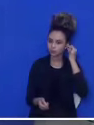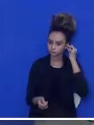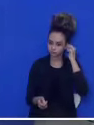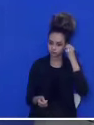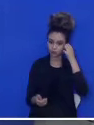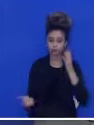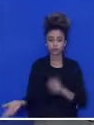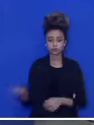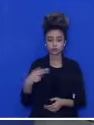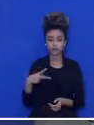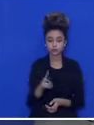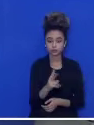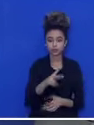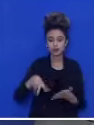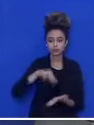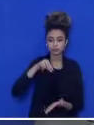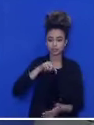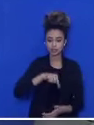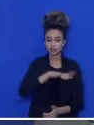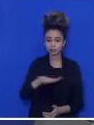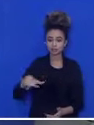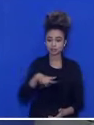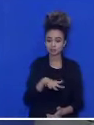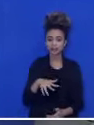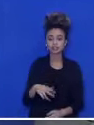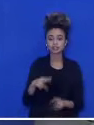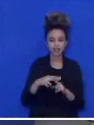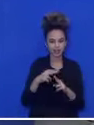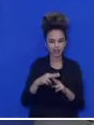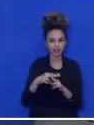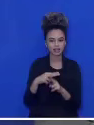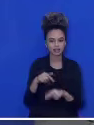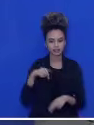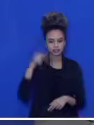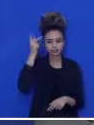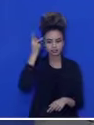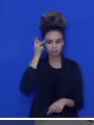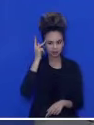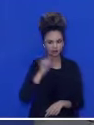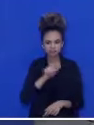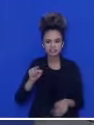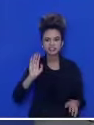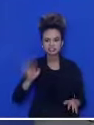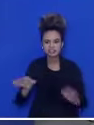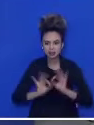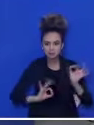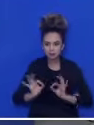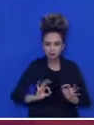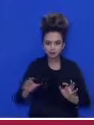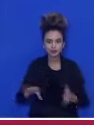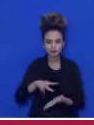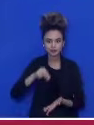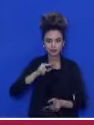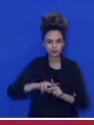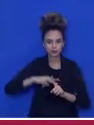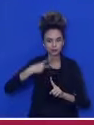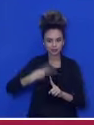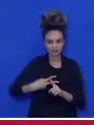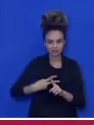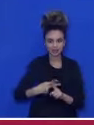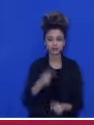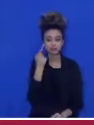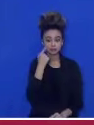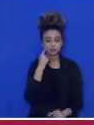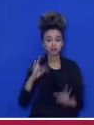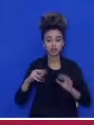Vamos seguir sorteando direto do Espaço Loterias Caixa em São Paulo. E aí, preparados para o sorteio da Dupla Sena? Vamos conferir